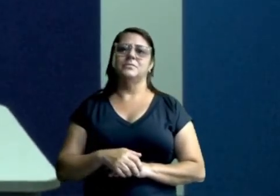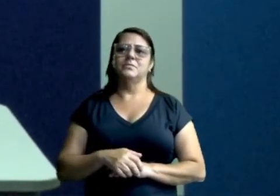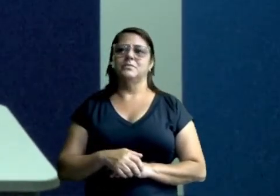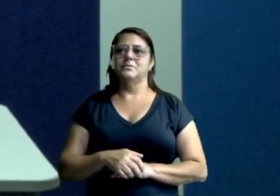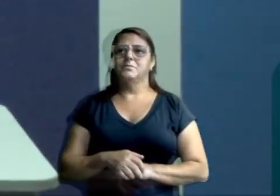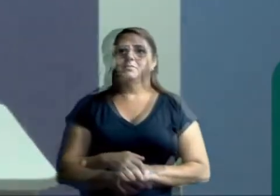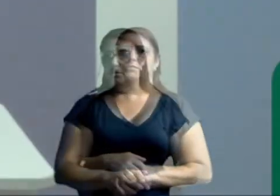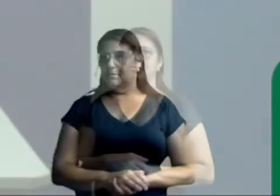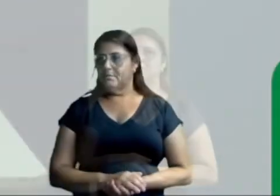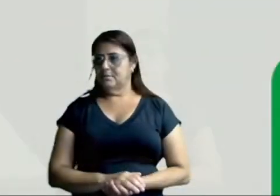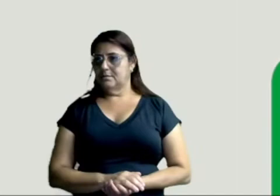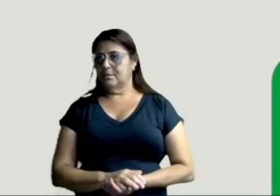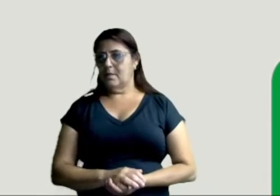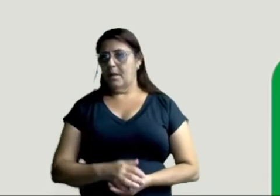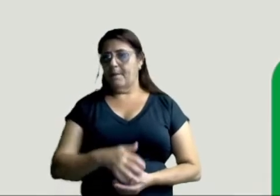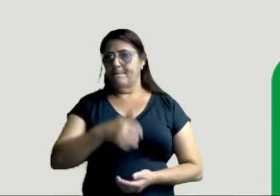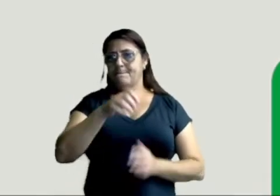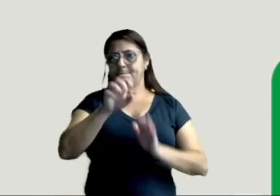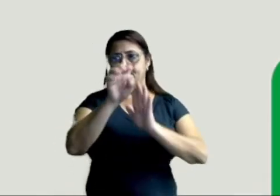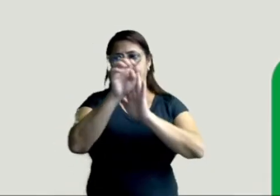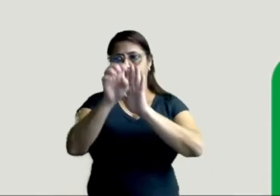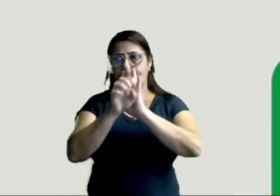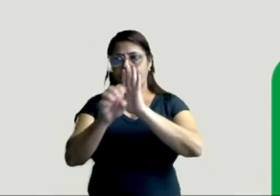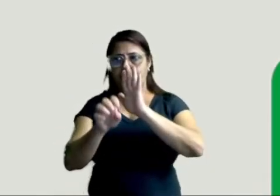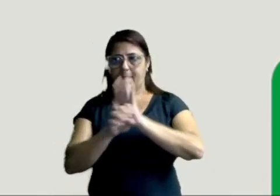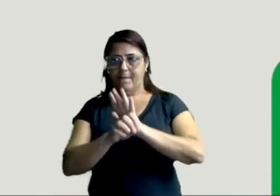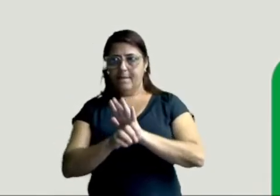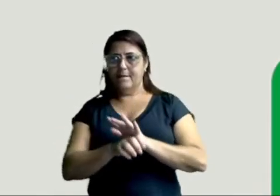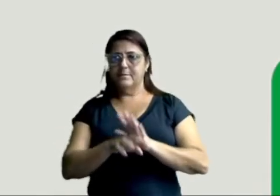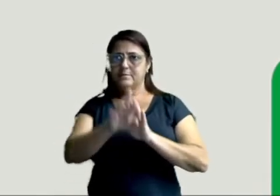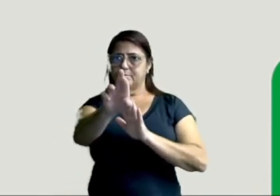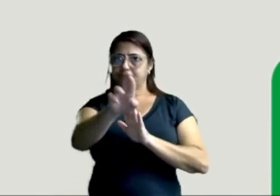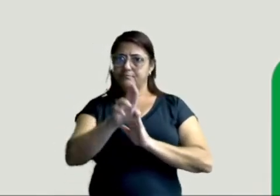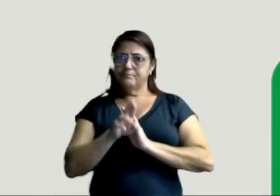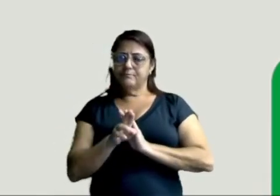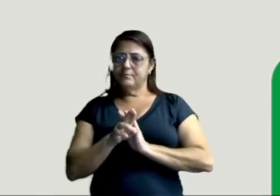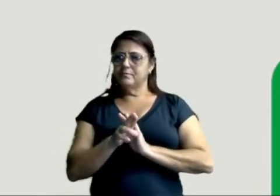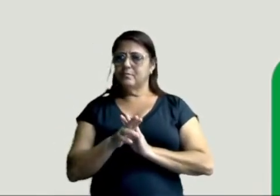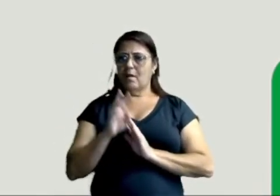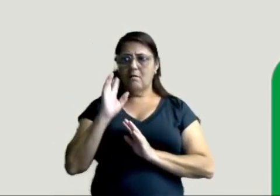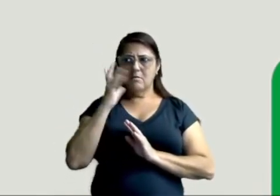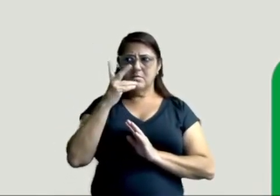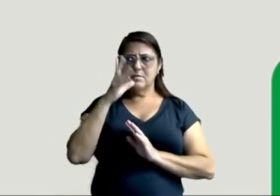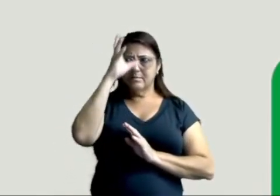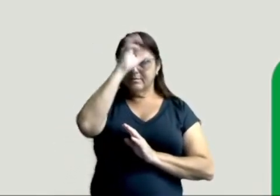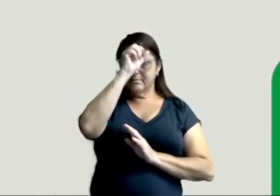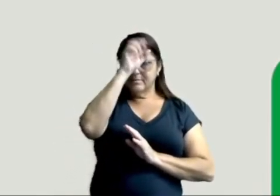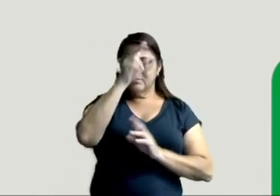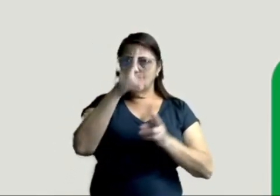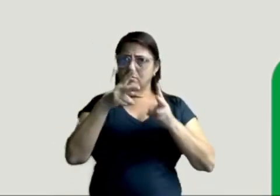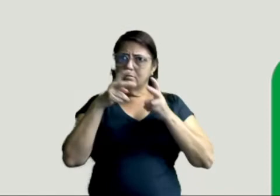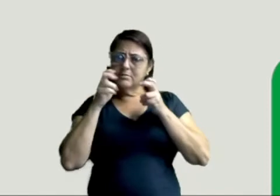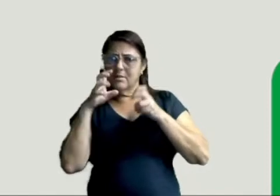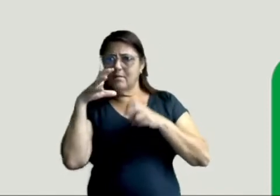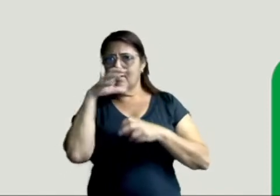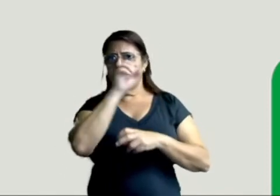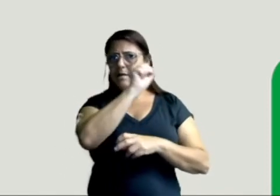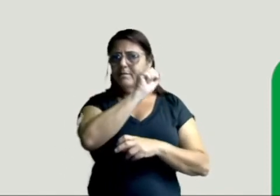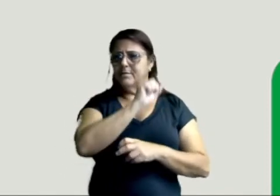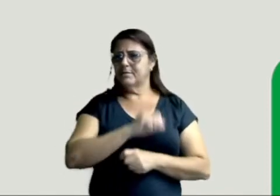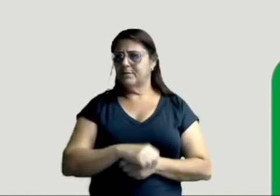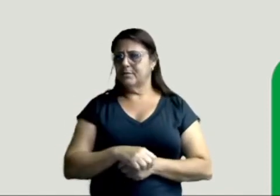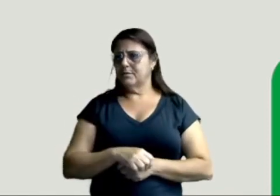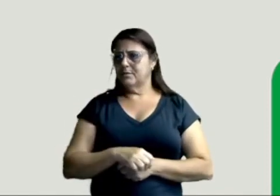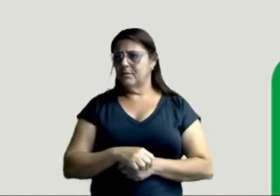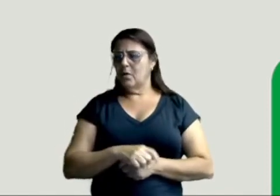aqui para o slide novamente. Como exercício aqui prático, tá? Vamos resolver aqui rapidamente o exercício para a gente ver o